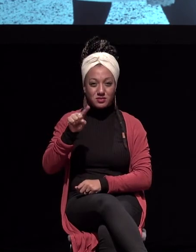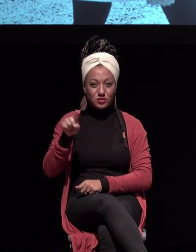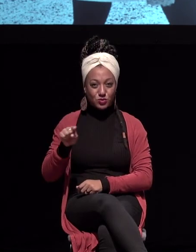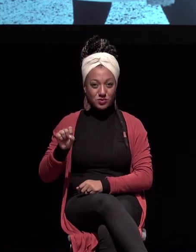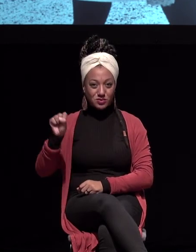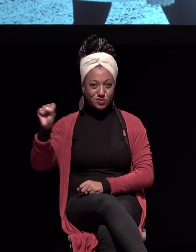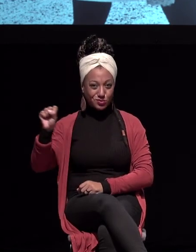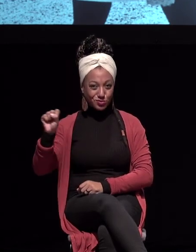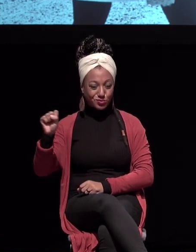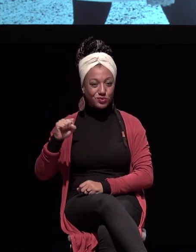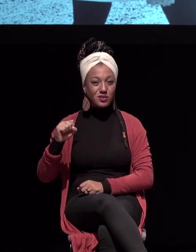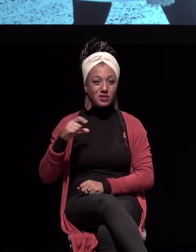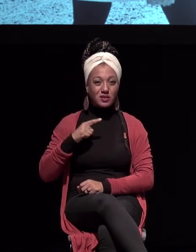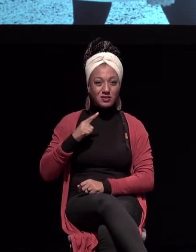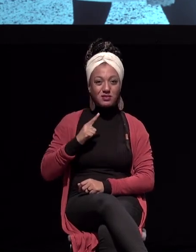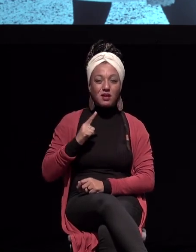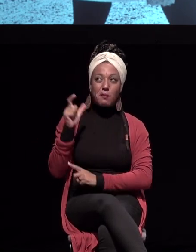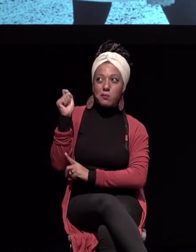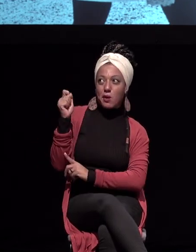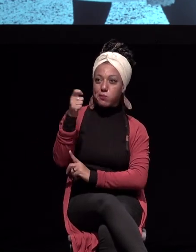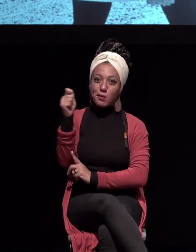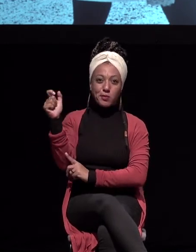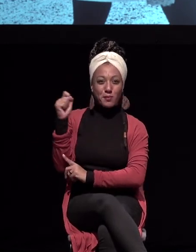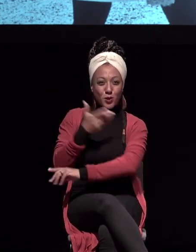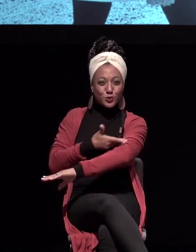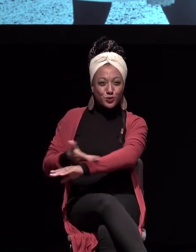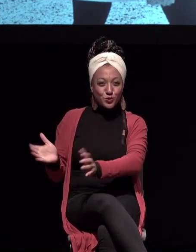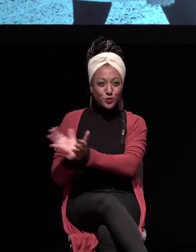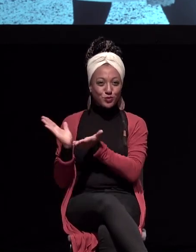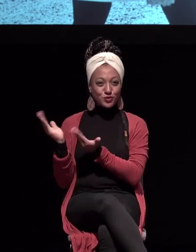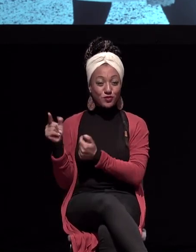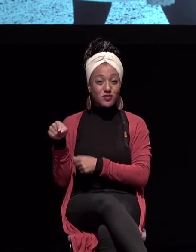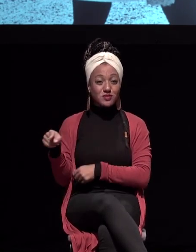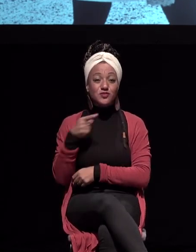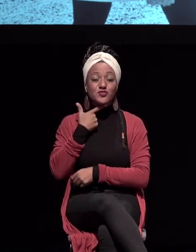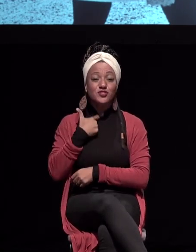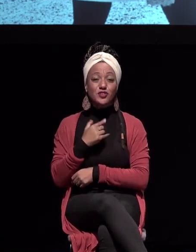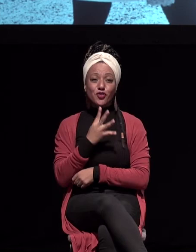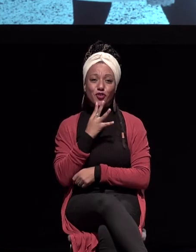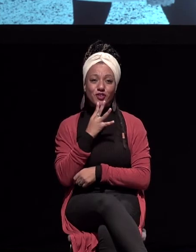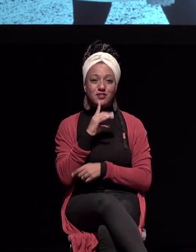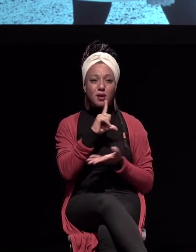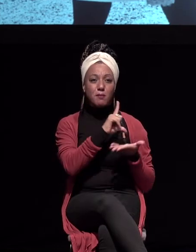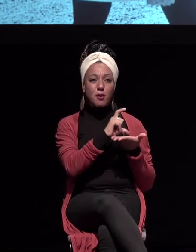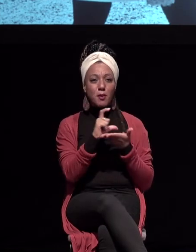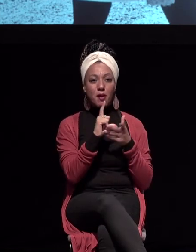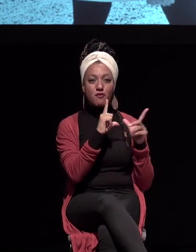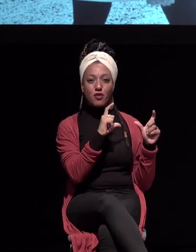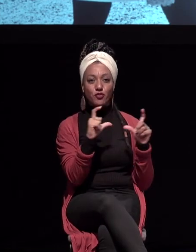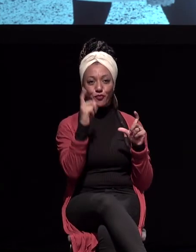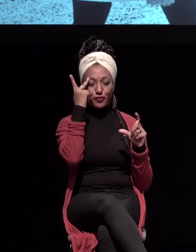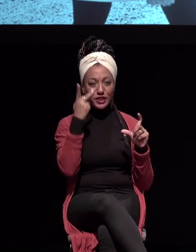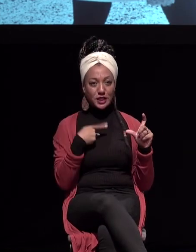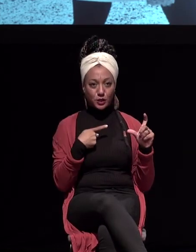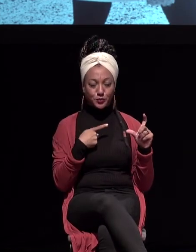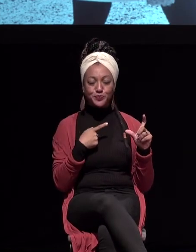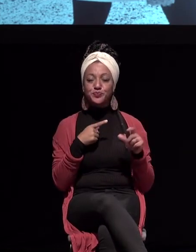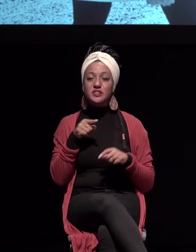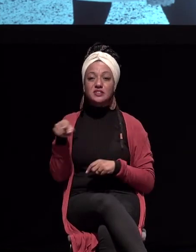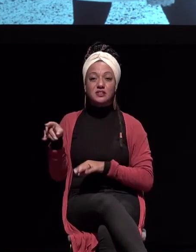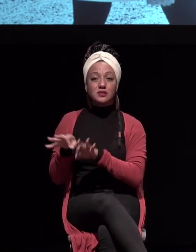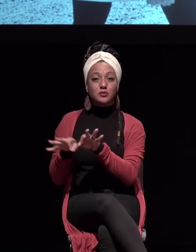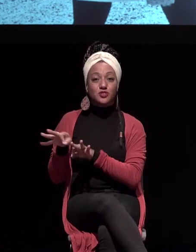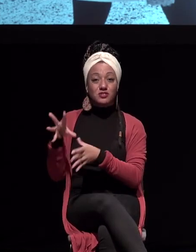mundo se fotografa o tempo todo, tem a coisa da autorrepresentação, eles queriam estudar retratos para fazer um projeto sobre autorrepresentação